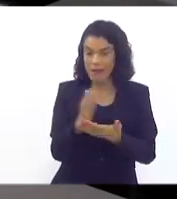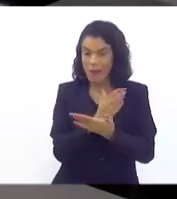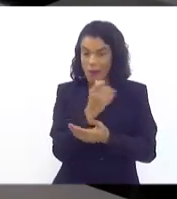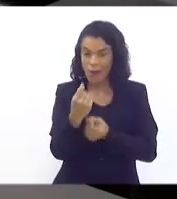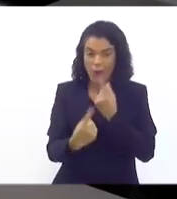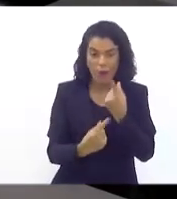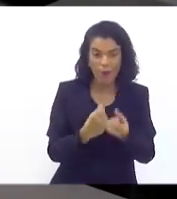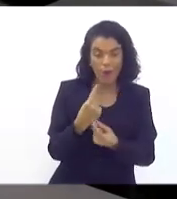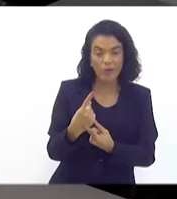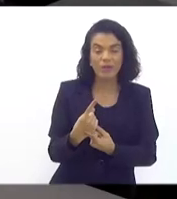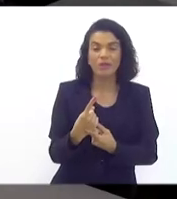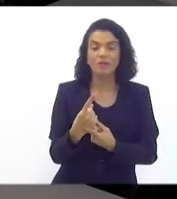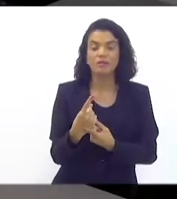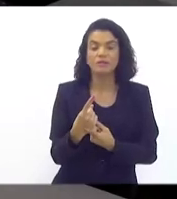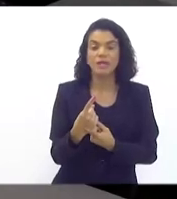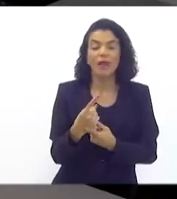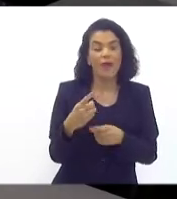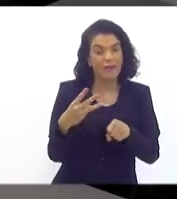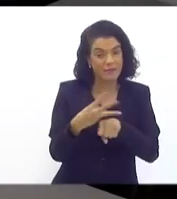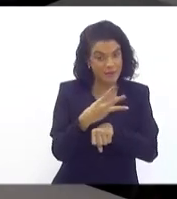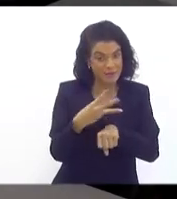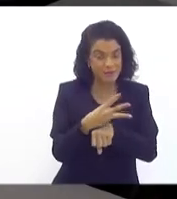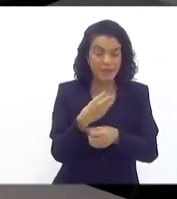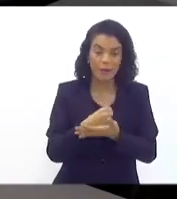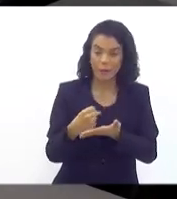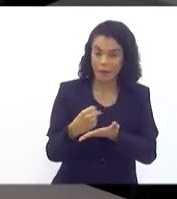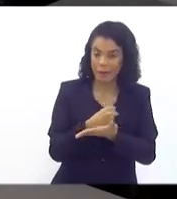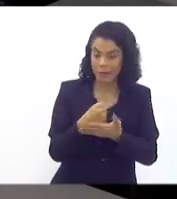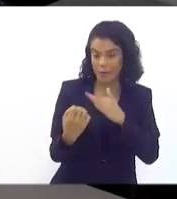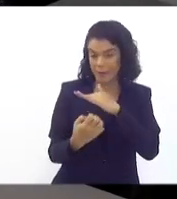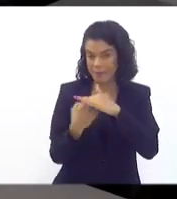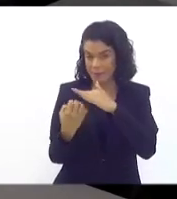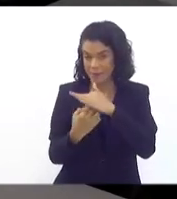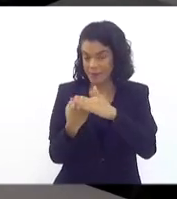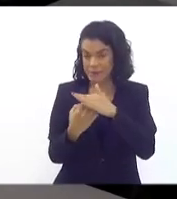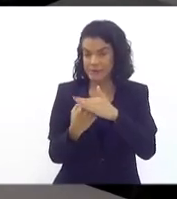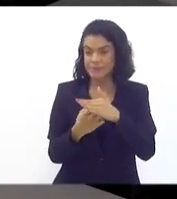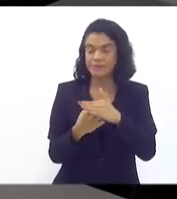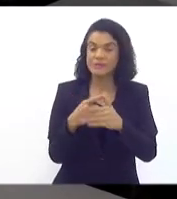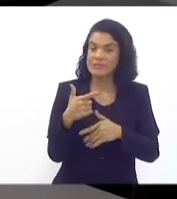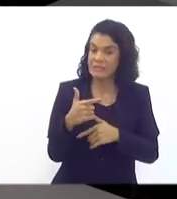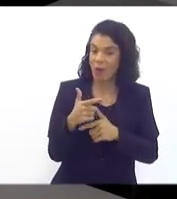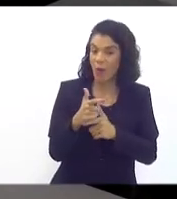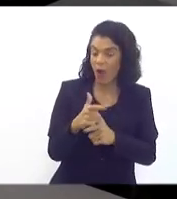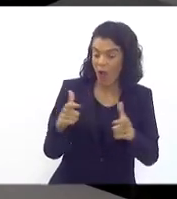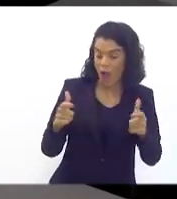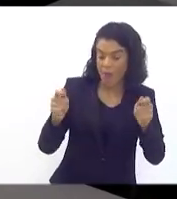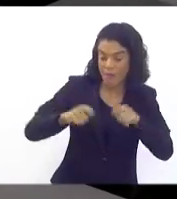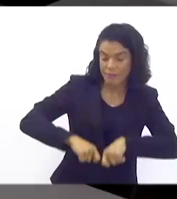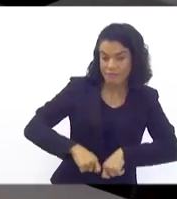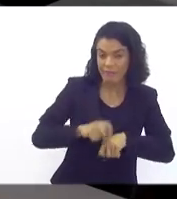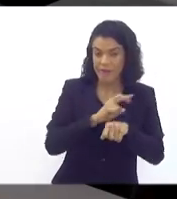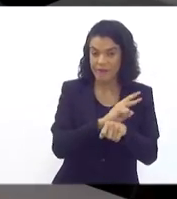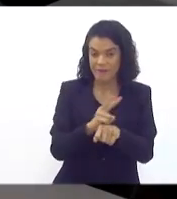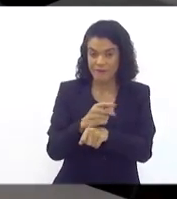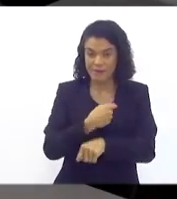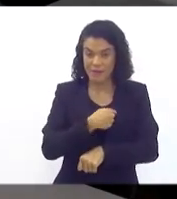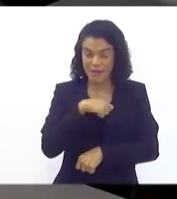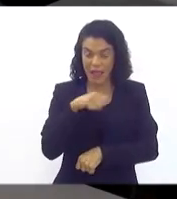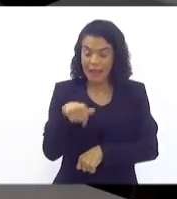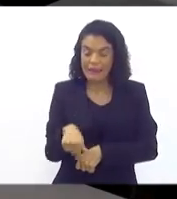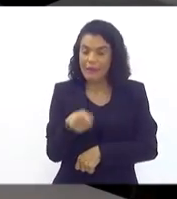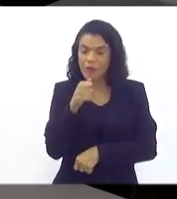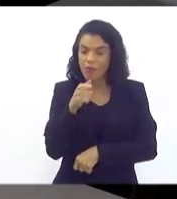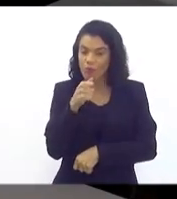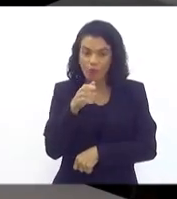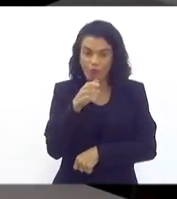agências ela é terceirizada por empresas então isso quer dizer aumenta a capacidade de fiscalização quanto aqui a gente ainda